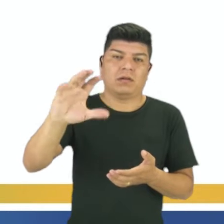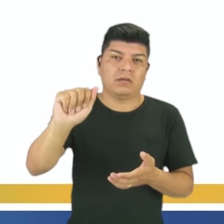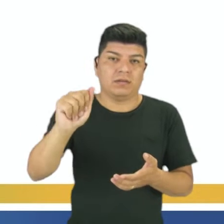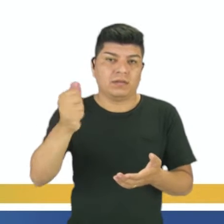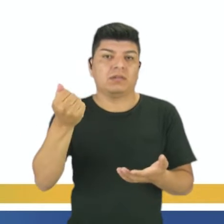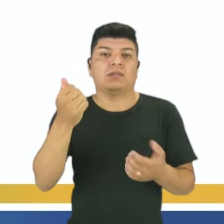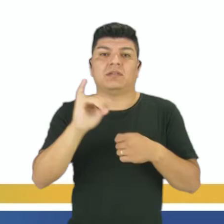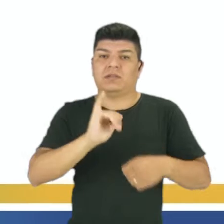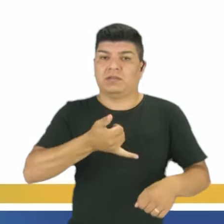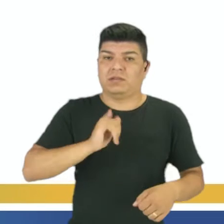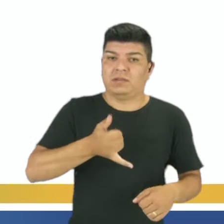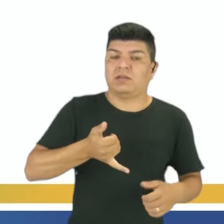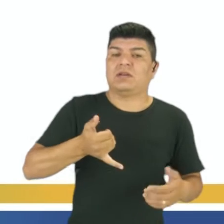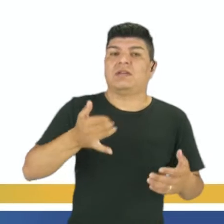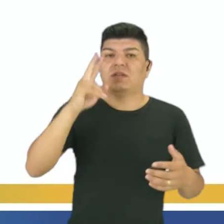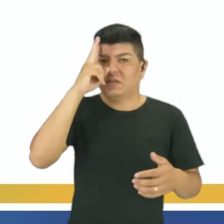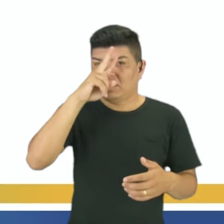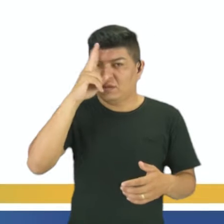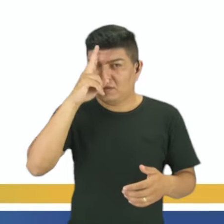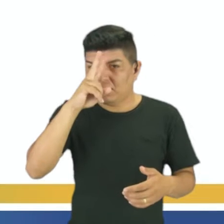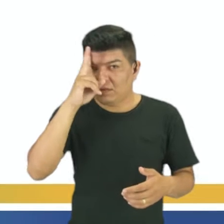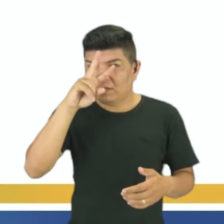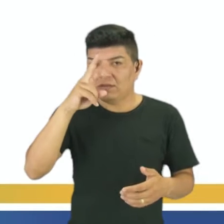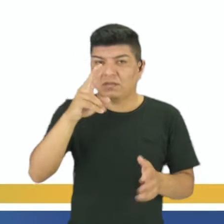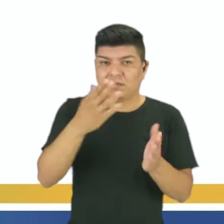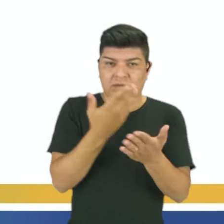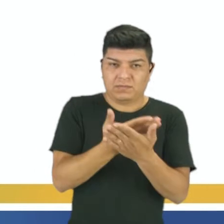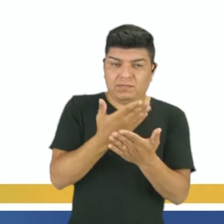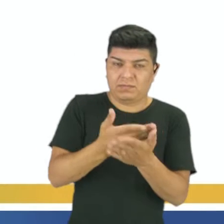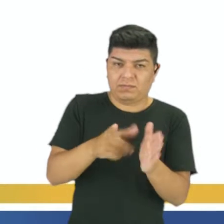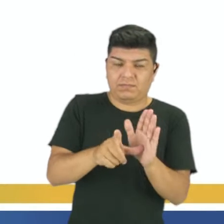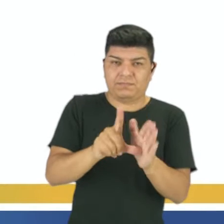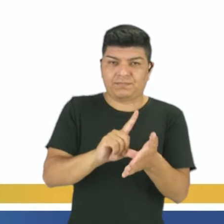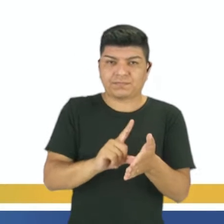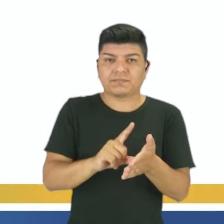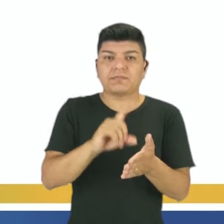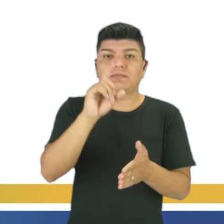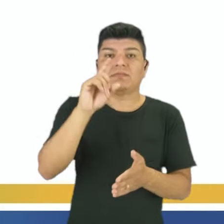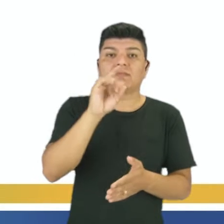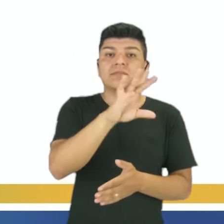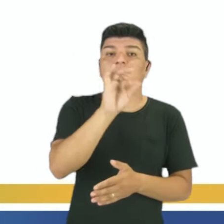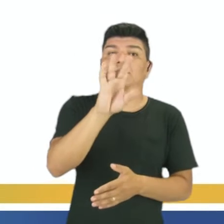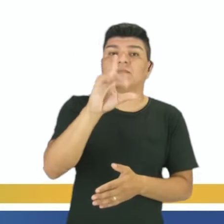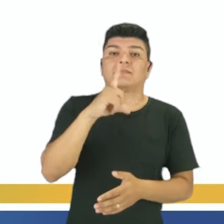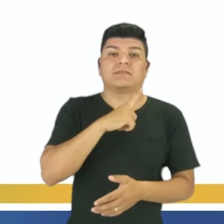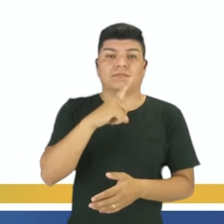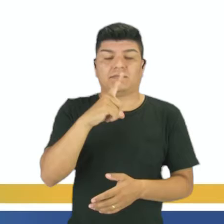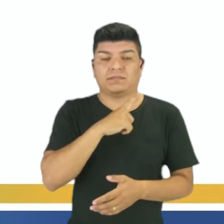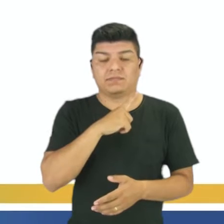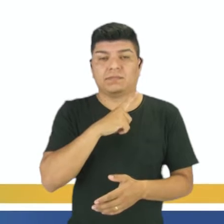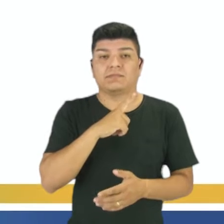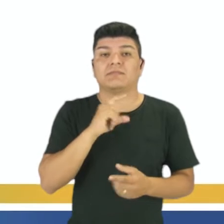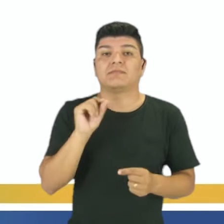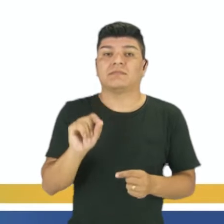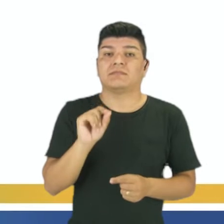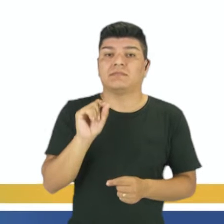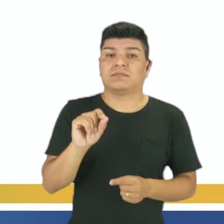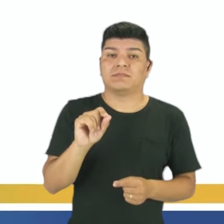a descritiva, lembra da nossa aula anterior? Então, cada uma delas tem as